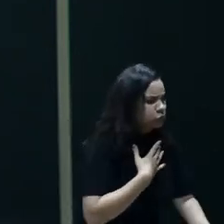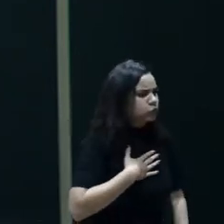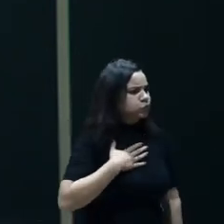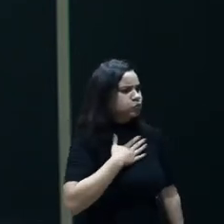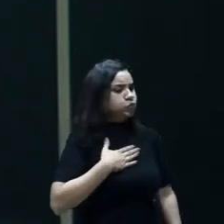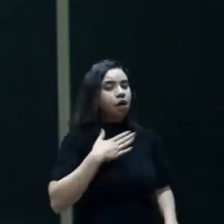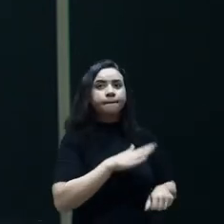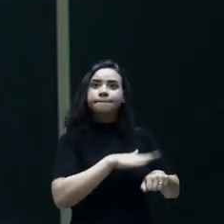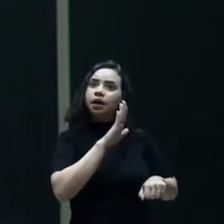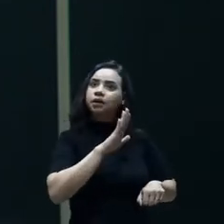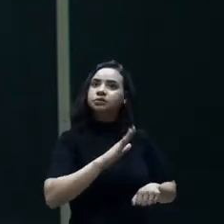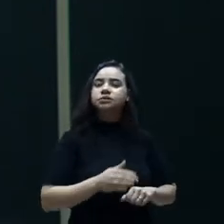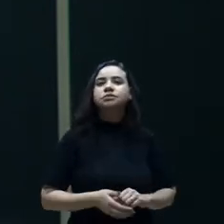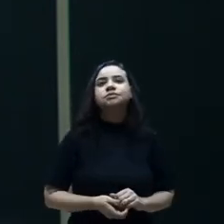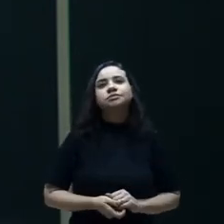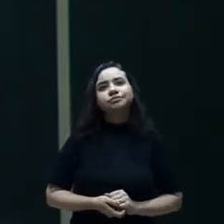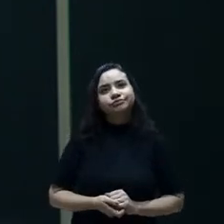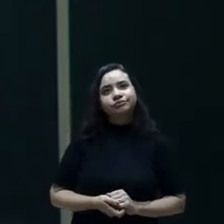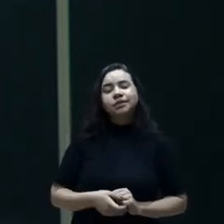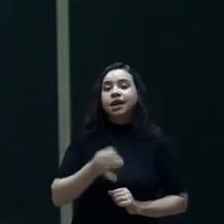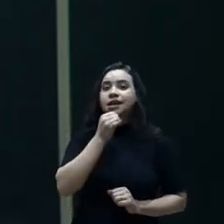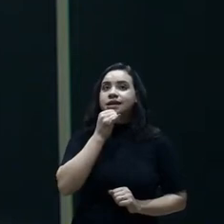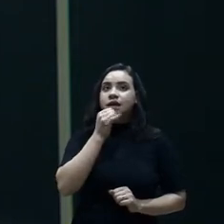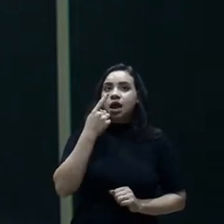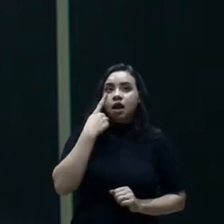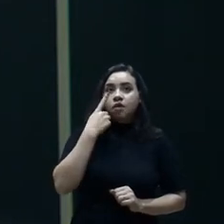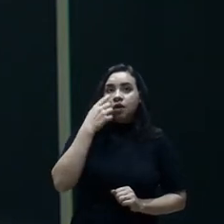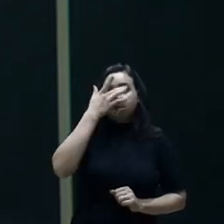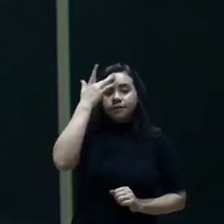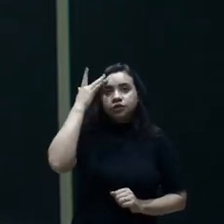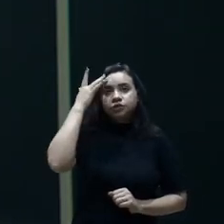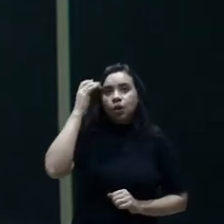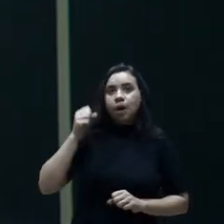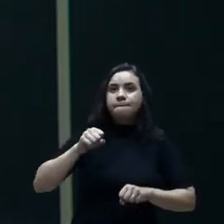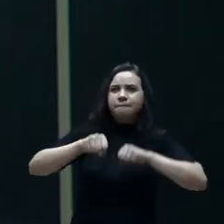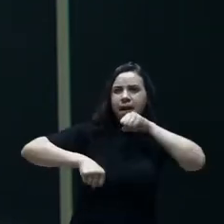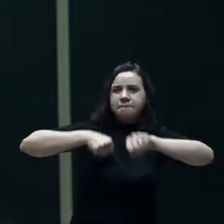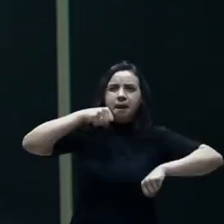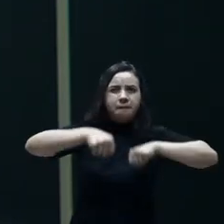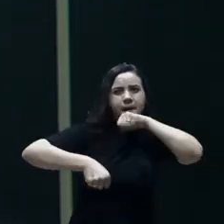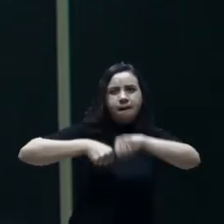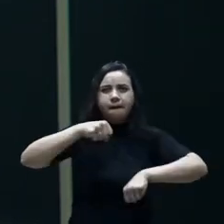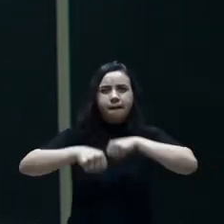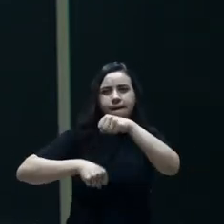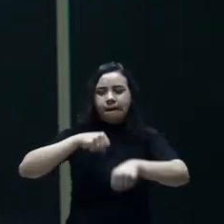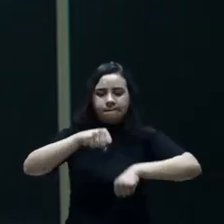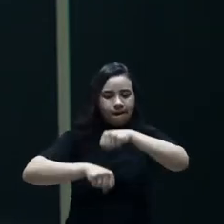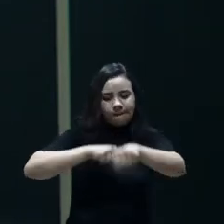Eu vejo gente pedalando de bicicleta 4 horas, coisa linda. Mas não